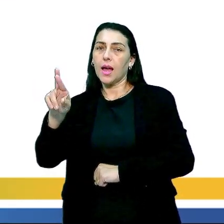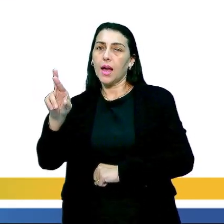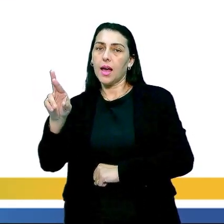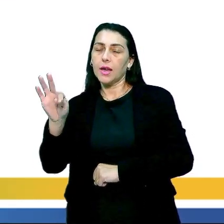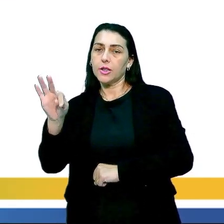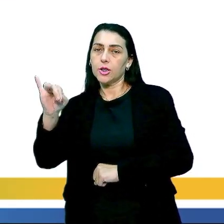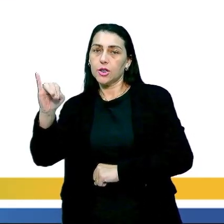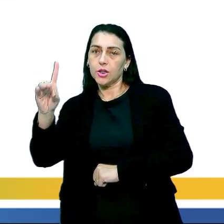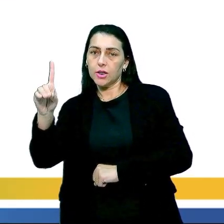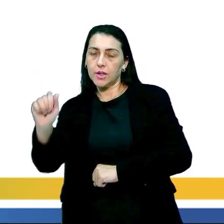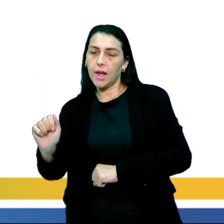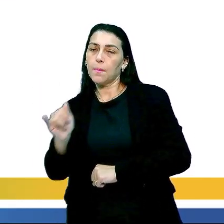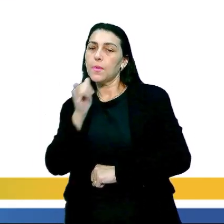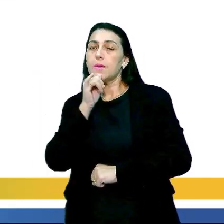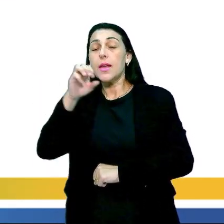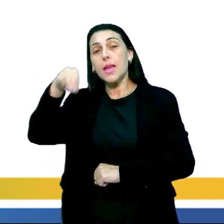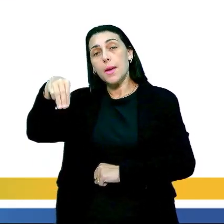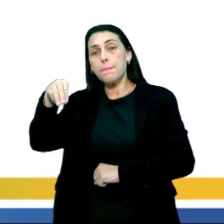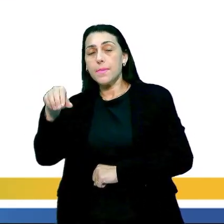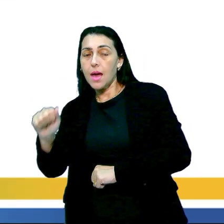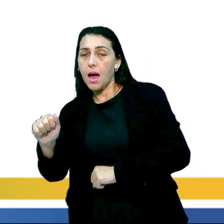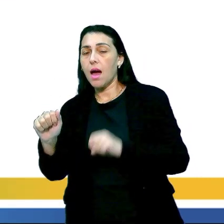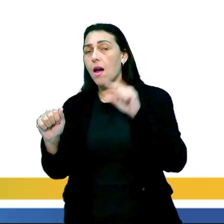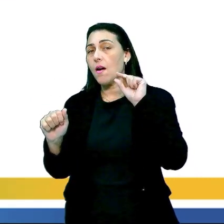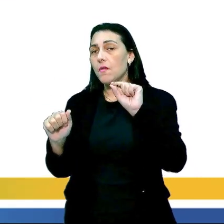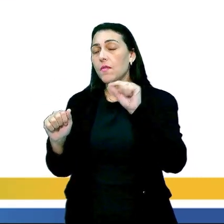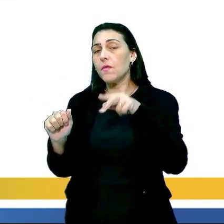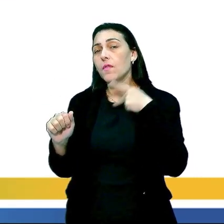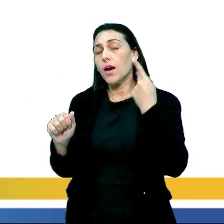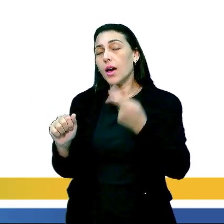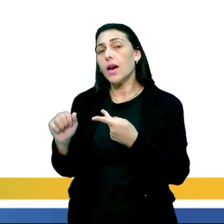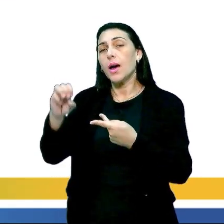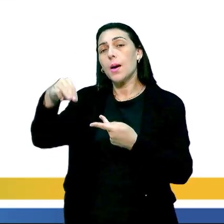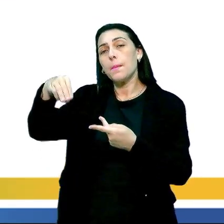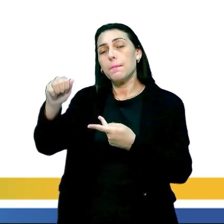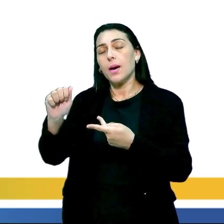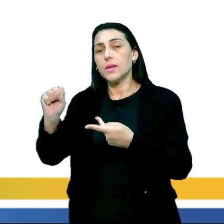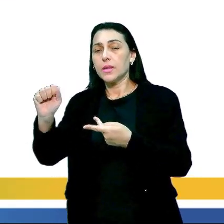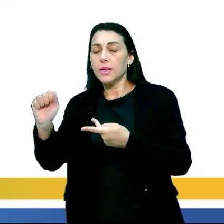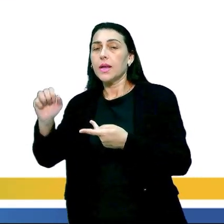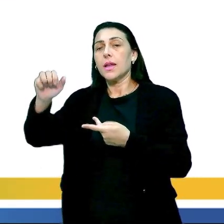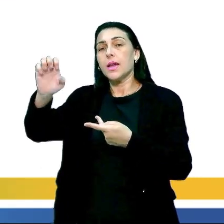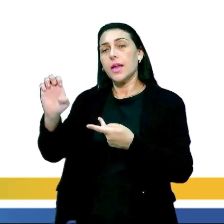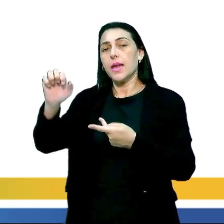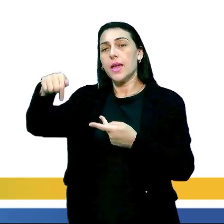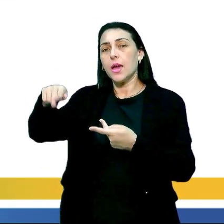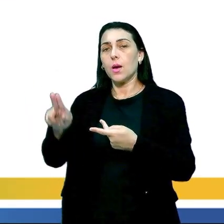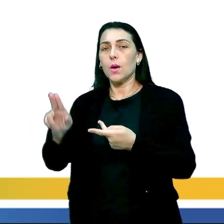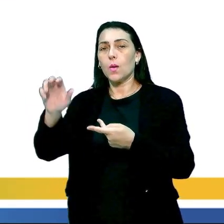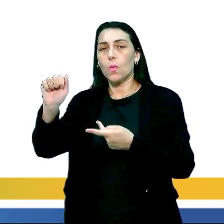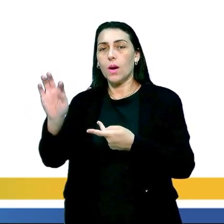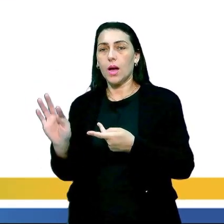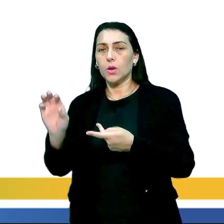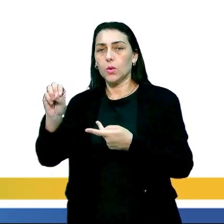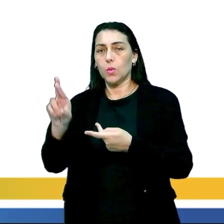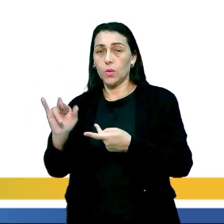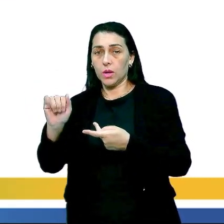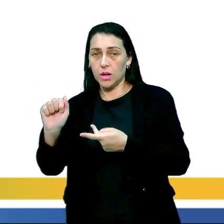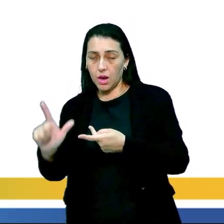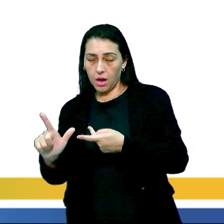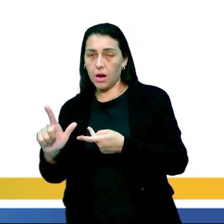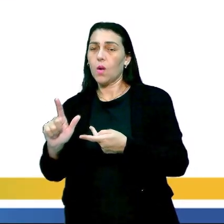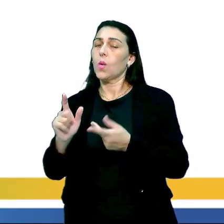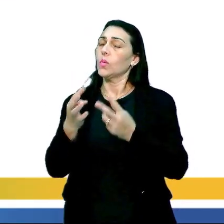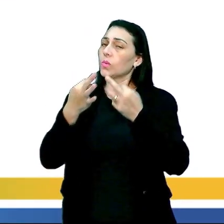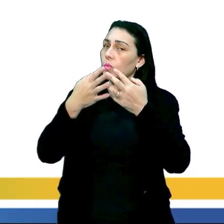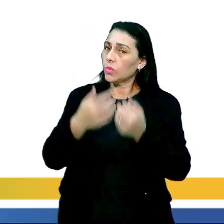exemplo, MEA, a gente está falando de uma massa equatorial, atlântica. Então, são